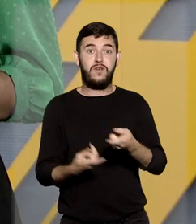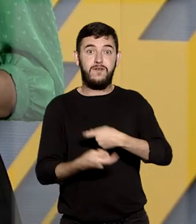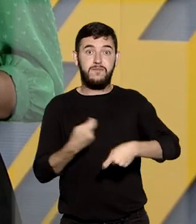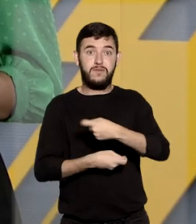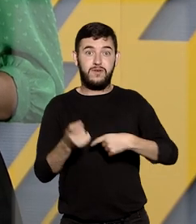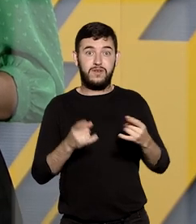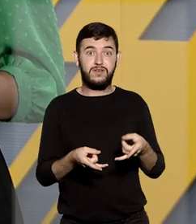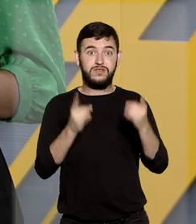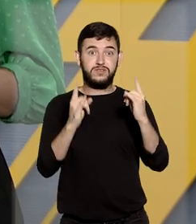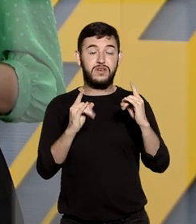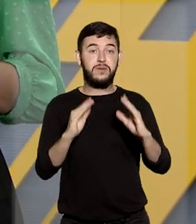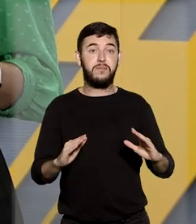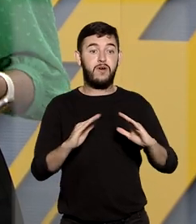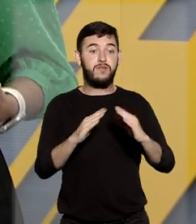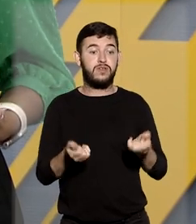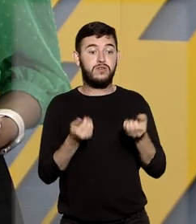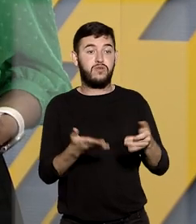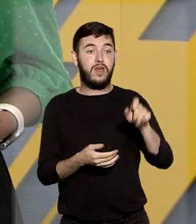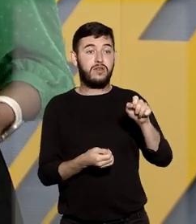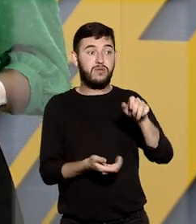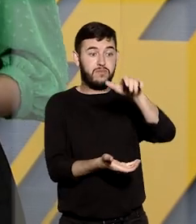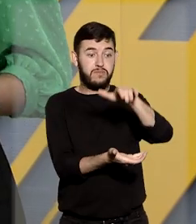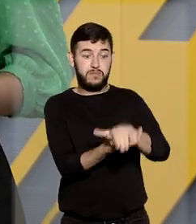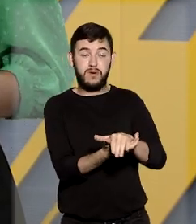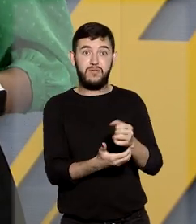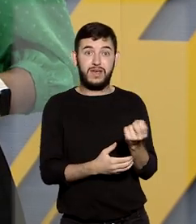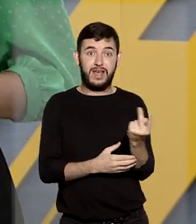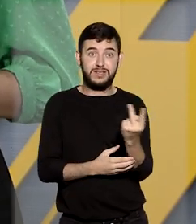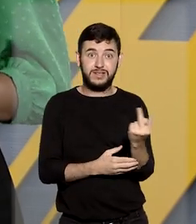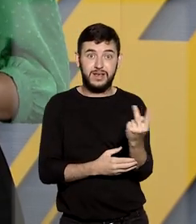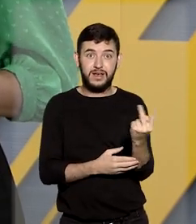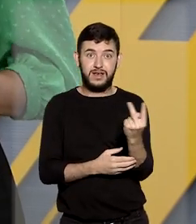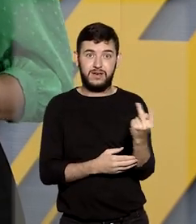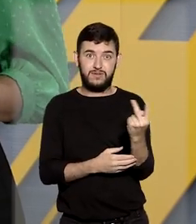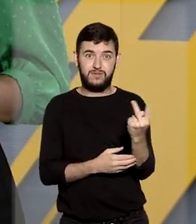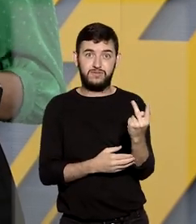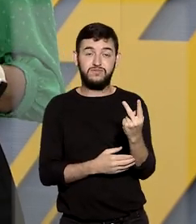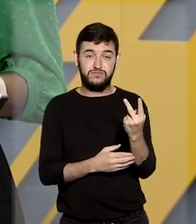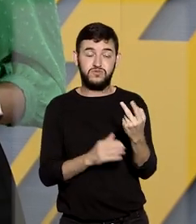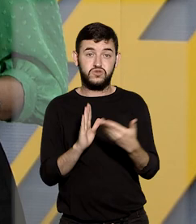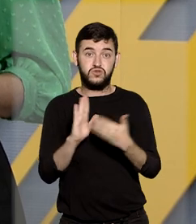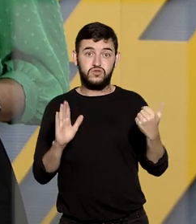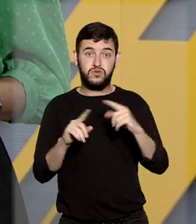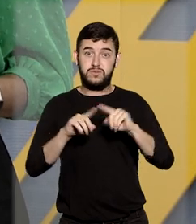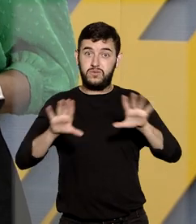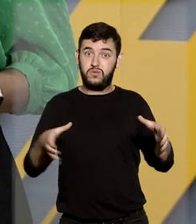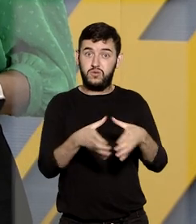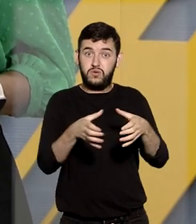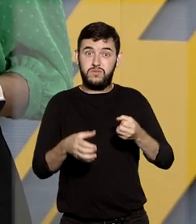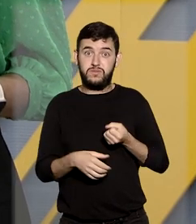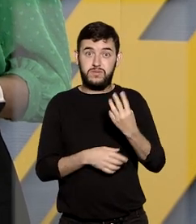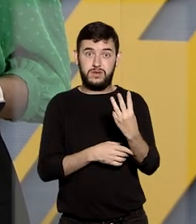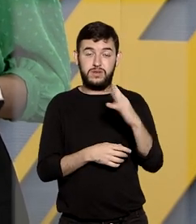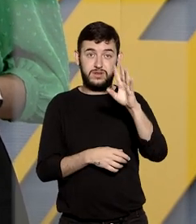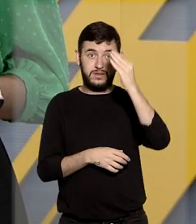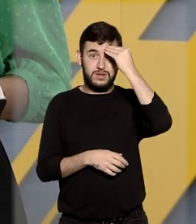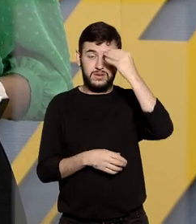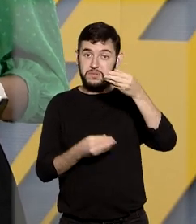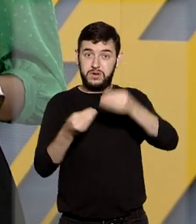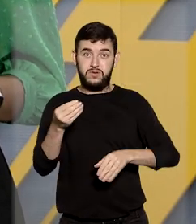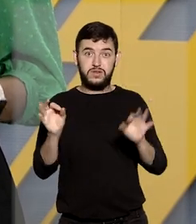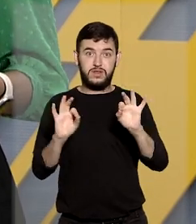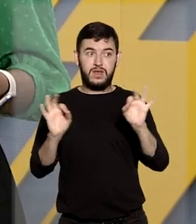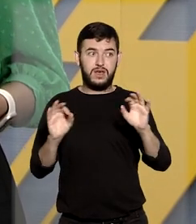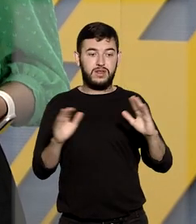há cerca de 20 anos para um casal. No caso, o colegiado concluiu que não há prejuízo ao se permitir a venda